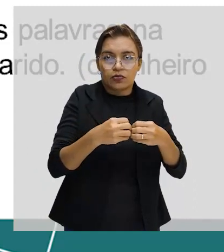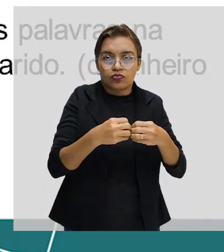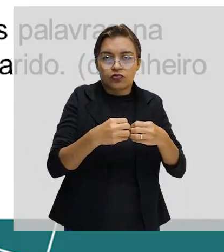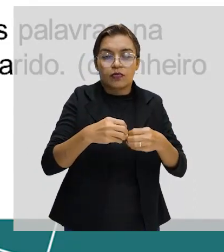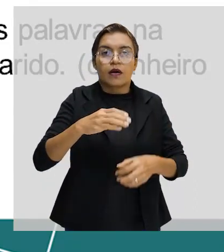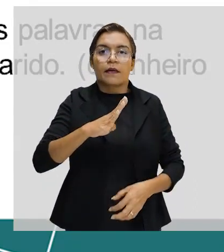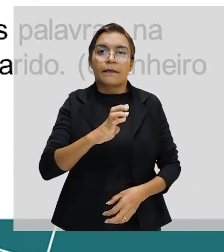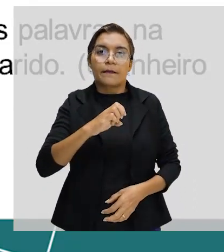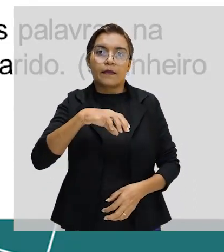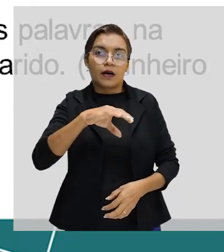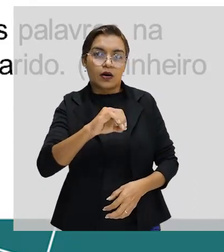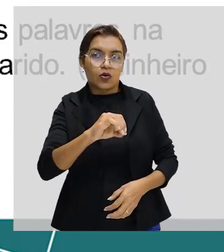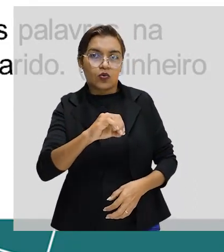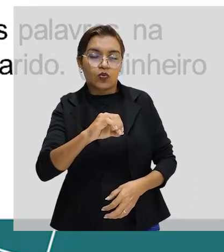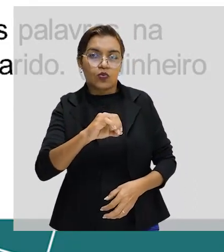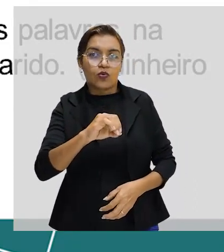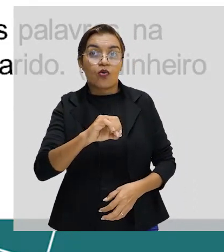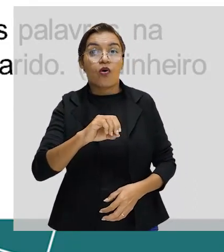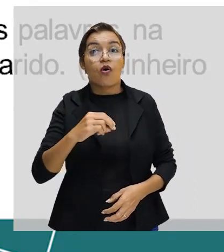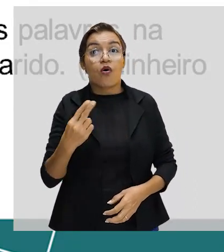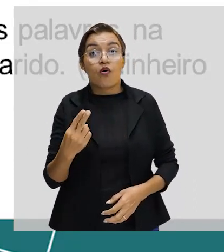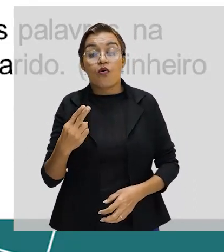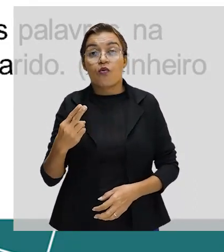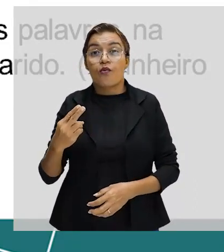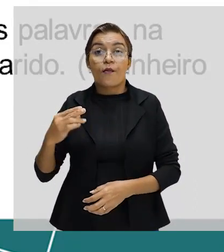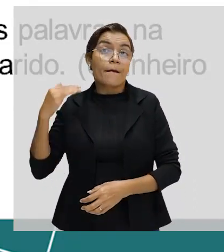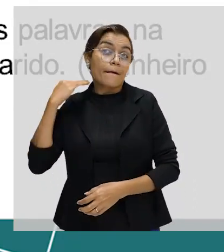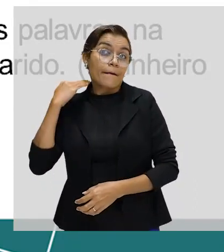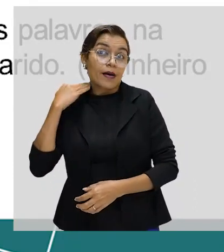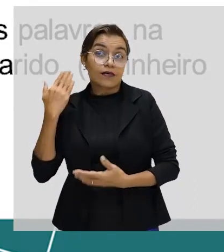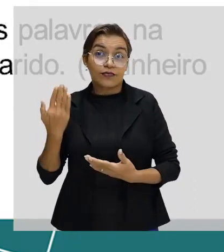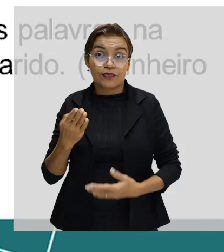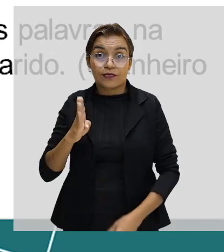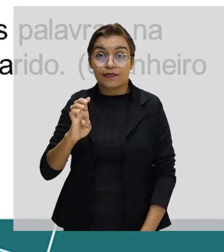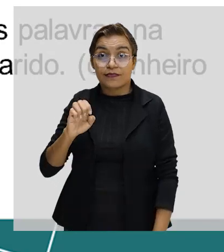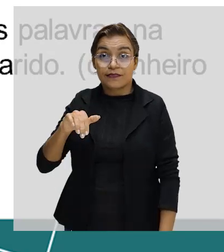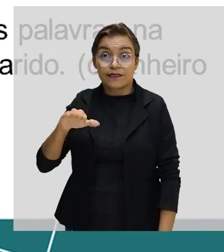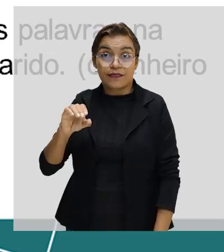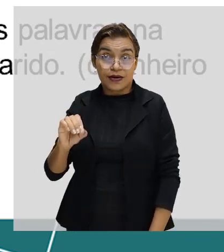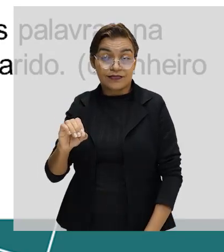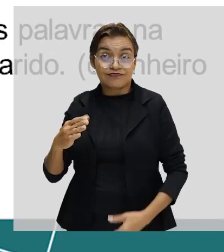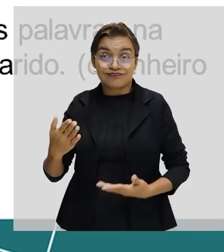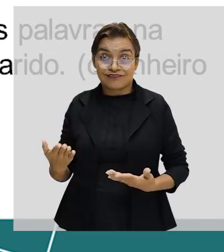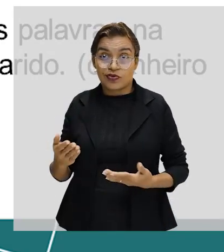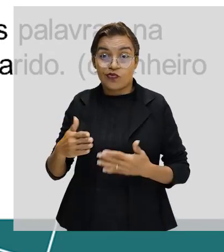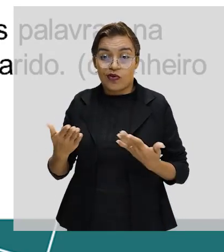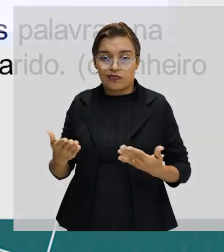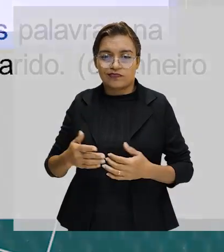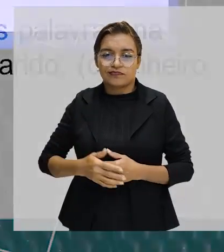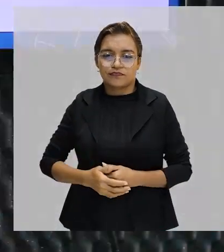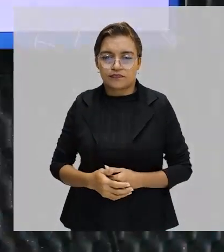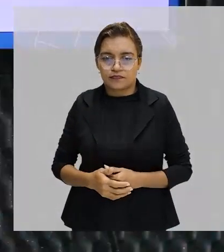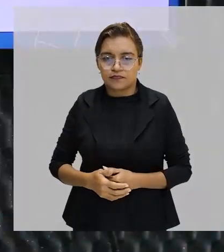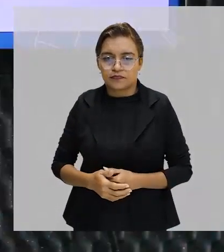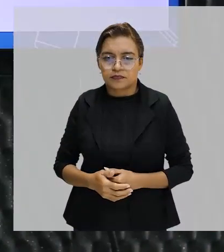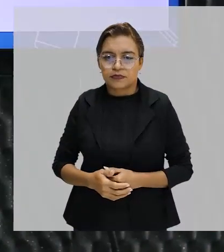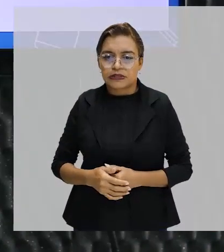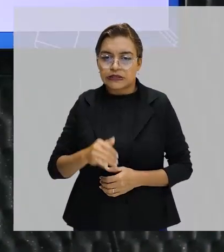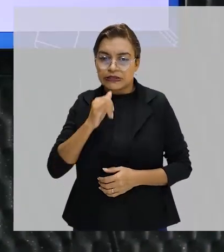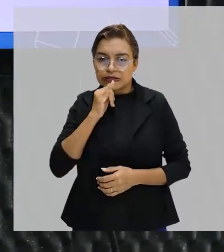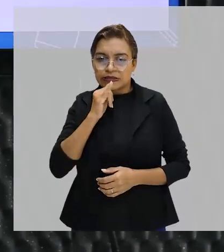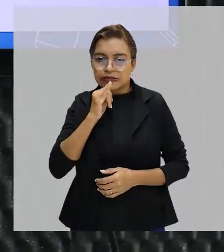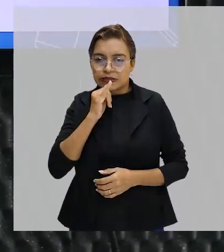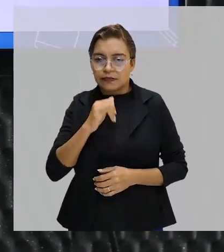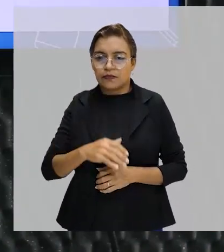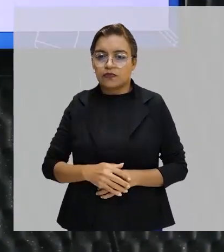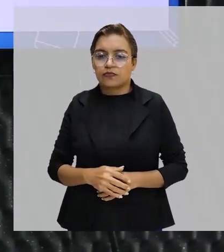financeira? Por sua vez, quando a ambiguidade resulta da posição das palavras na oração, onde